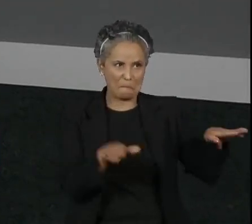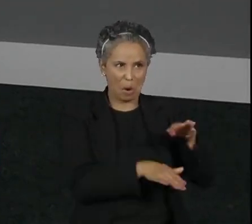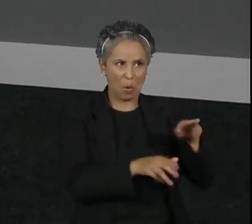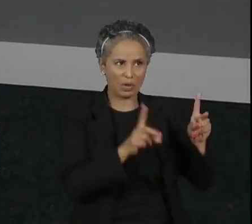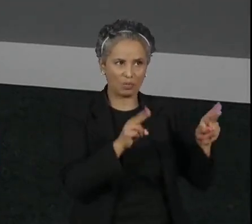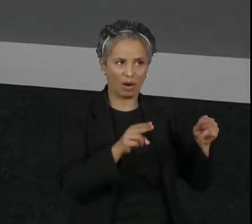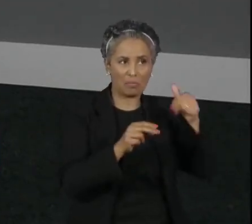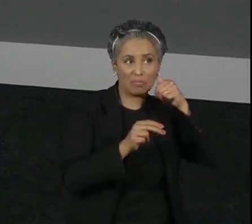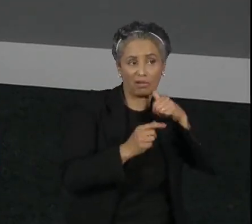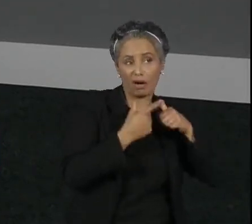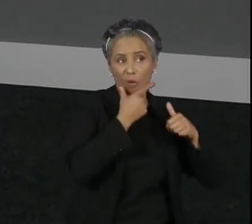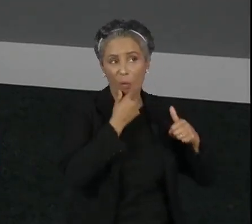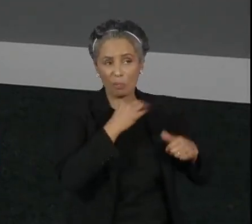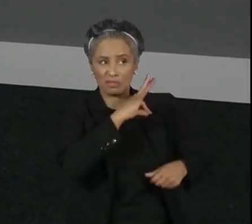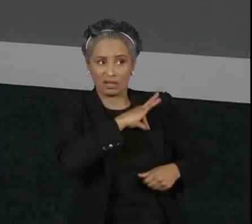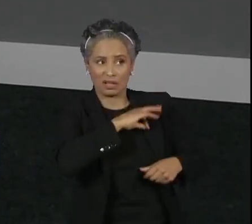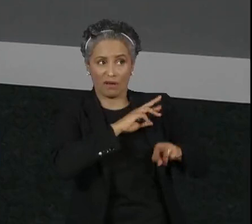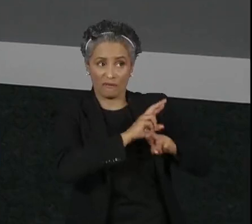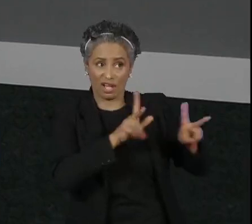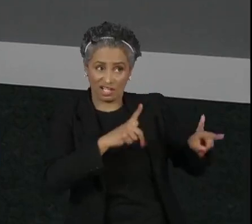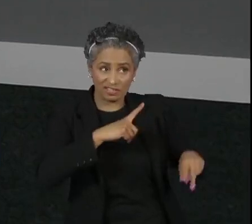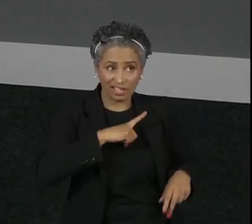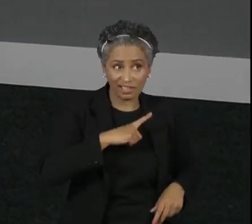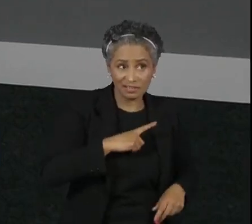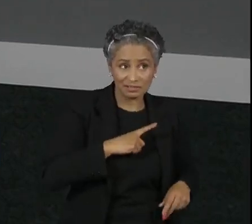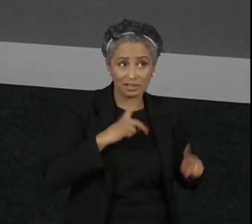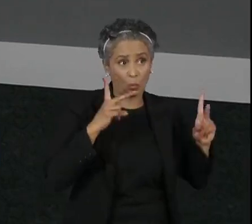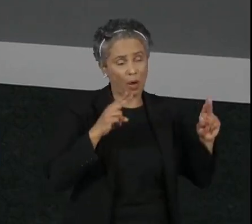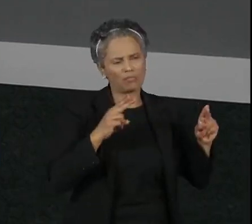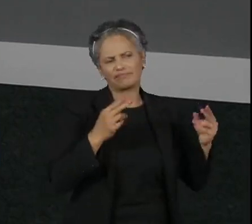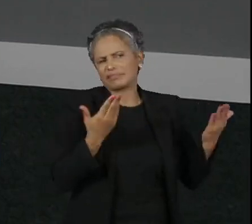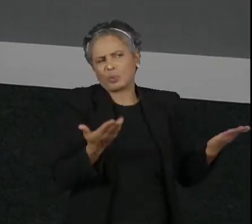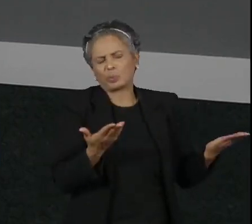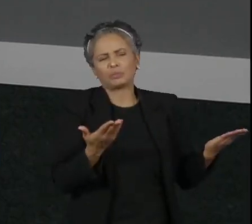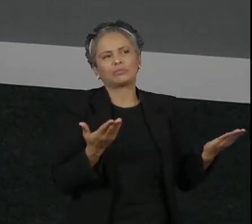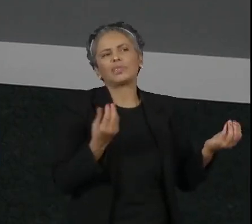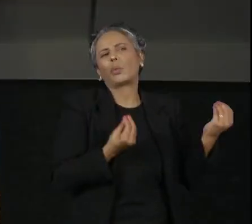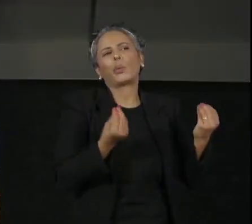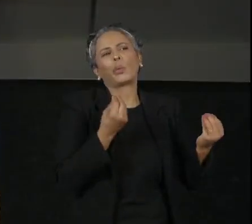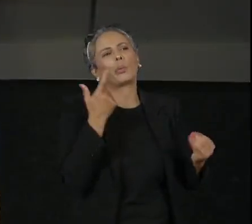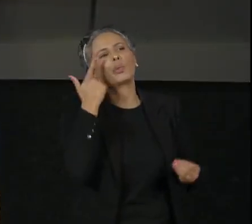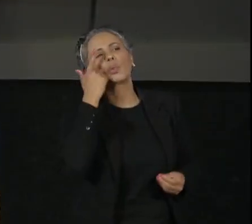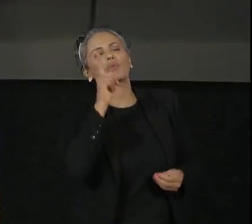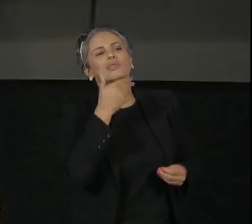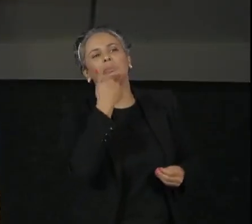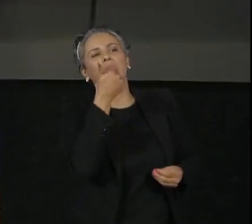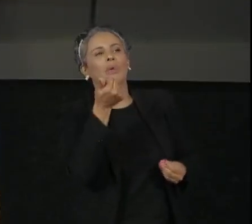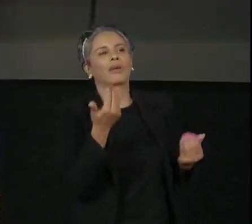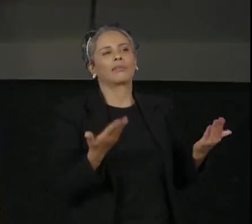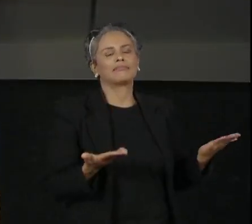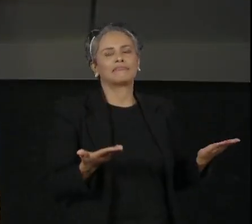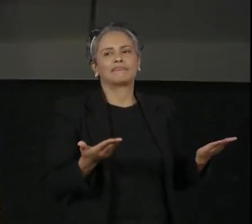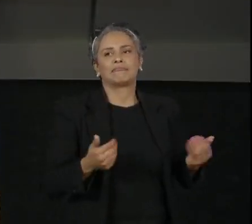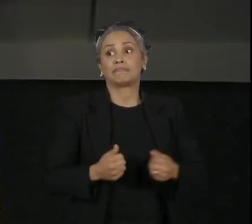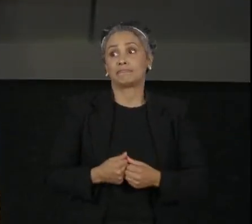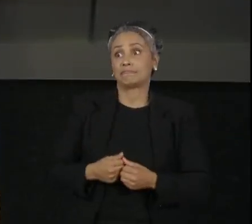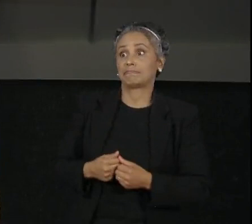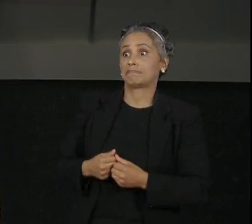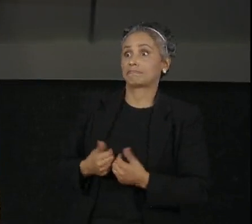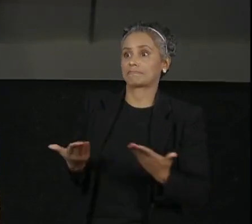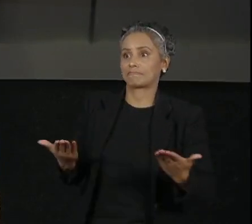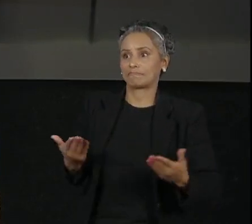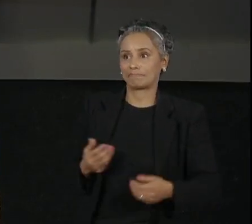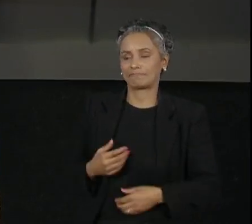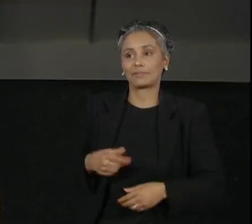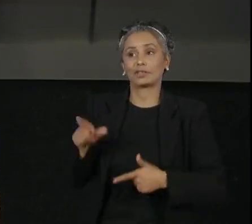a gente vê presente na sociedade. Como é que a gente alcança isso? Essa é uma questão social que,